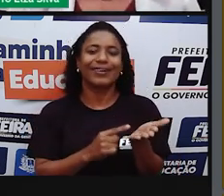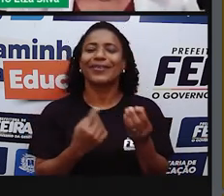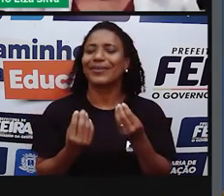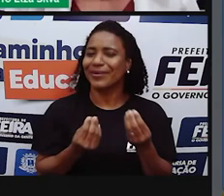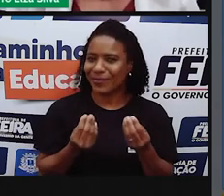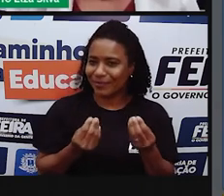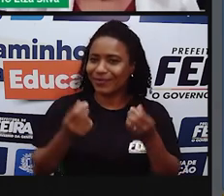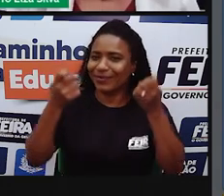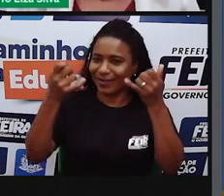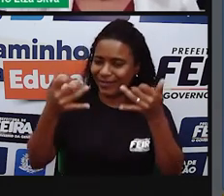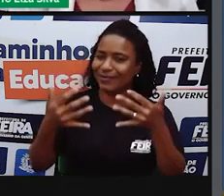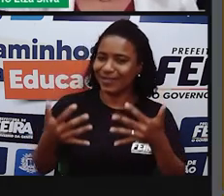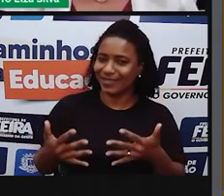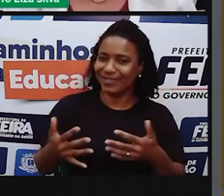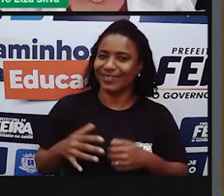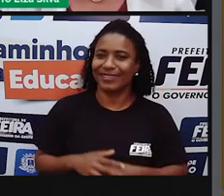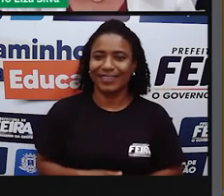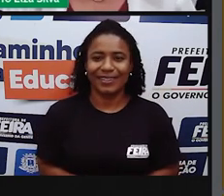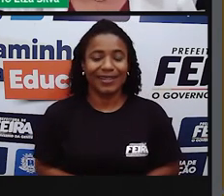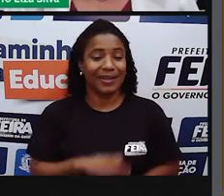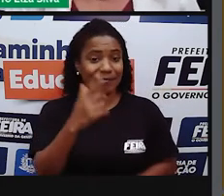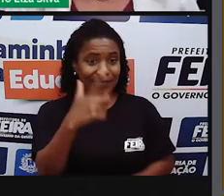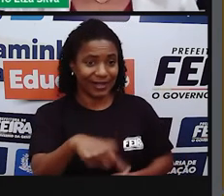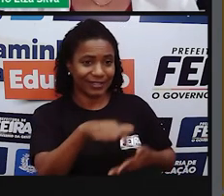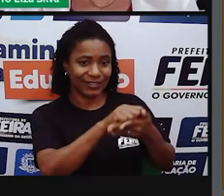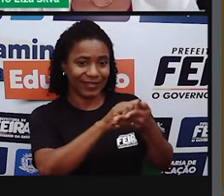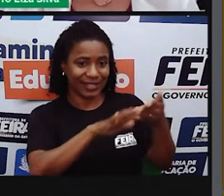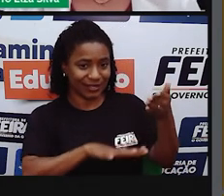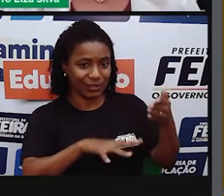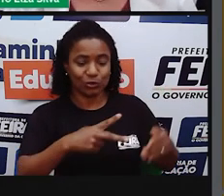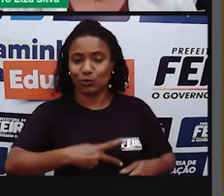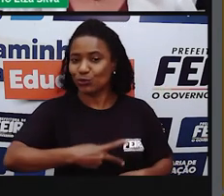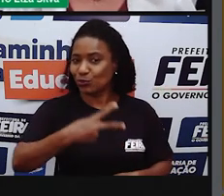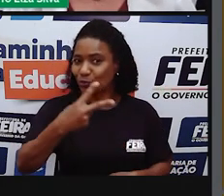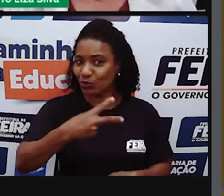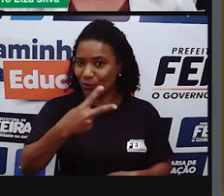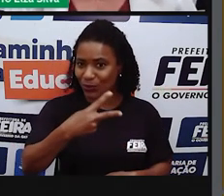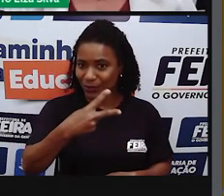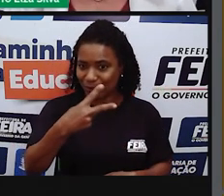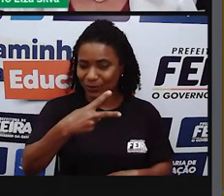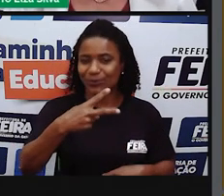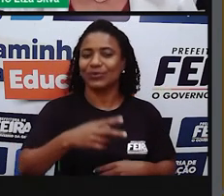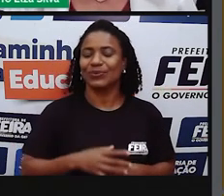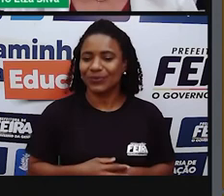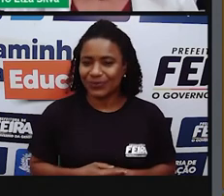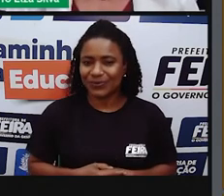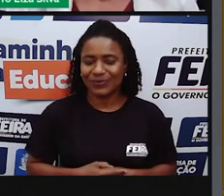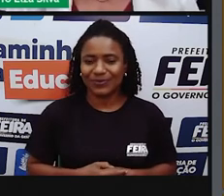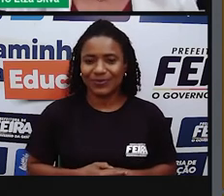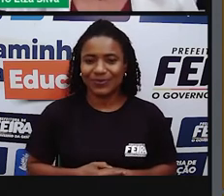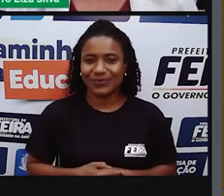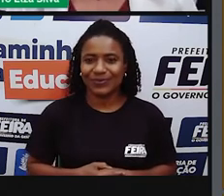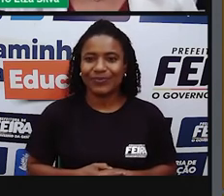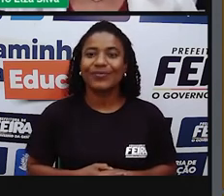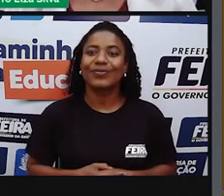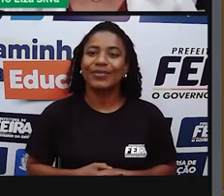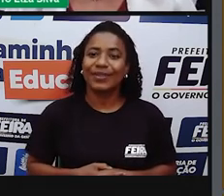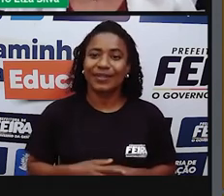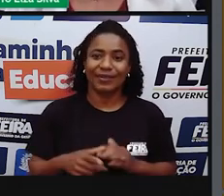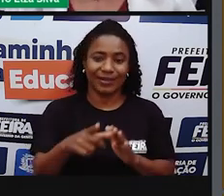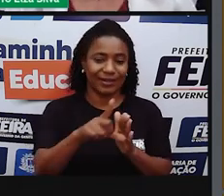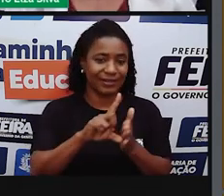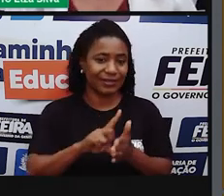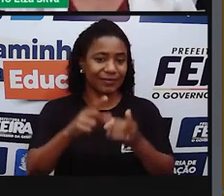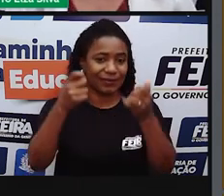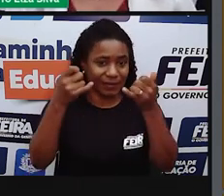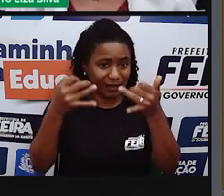Mais um desafio para vocês, relacionado ao que eu acabei de dizer. Então, como eu disse antes, vocês